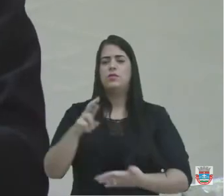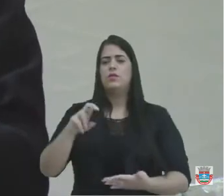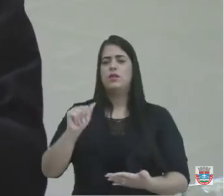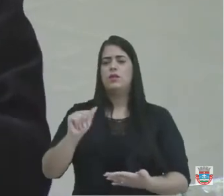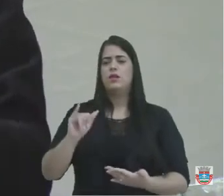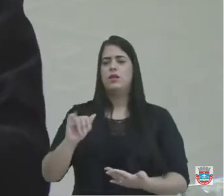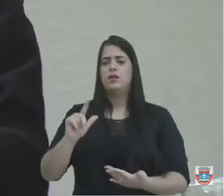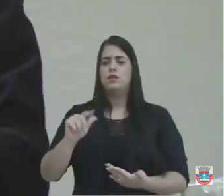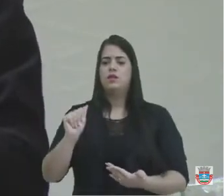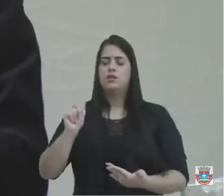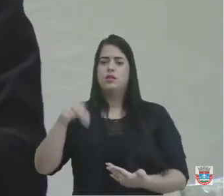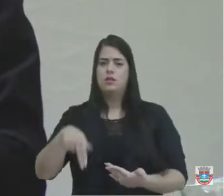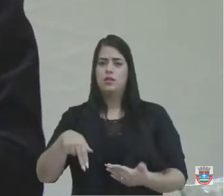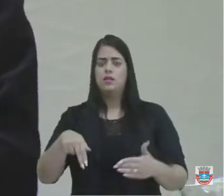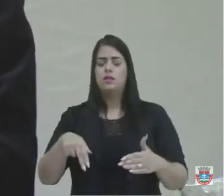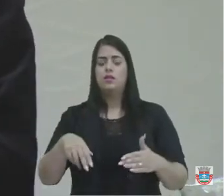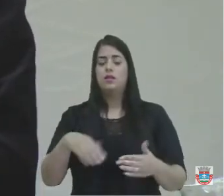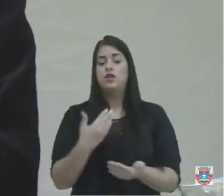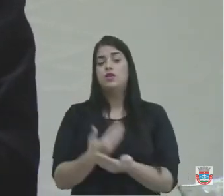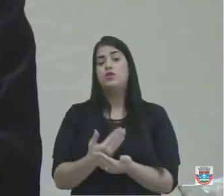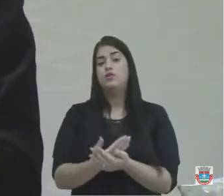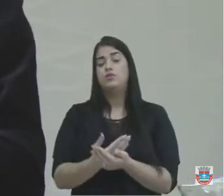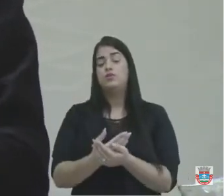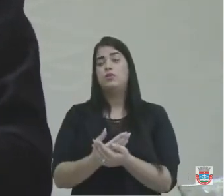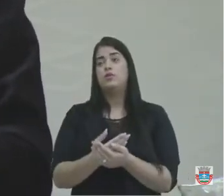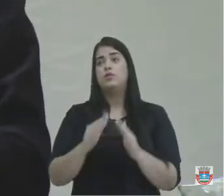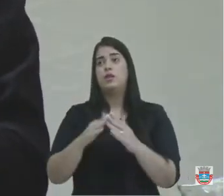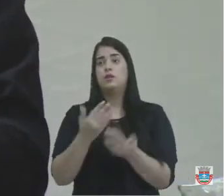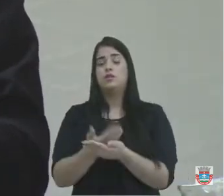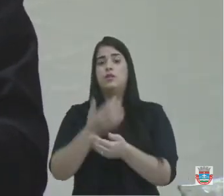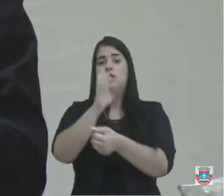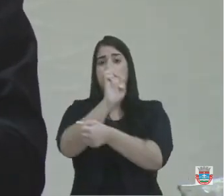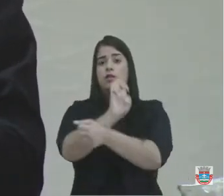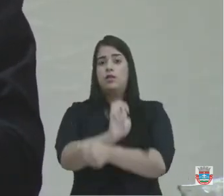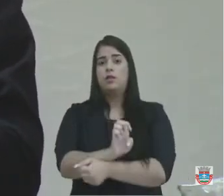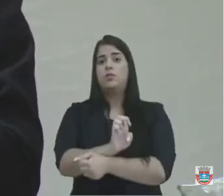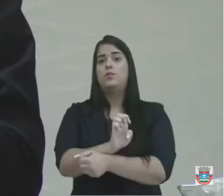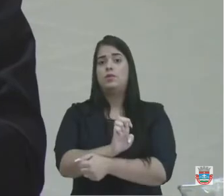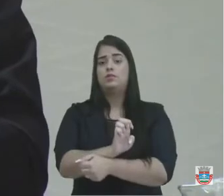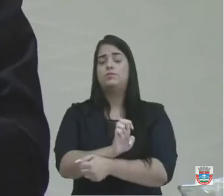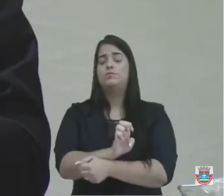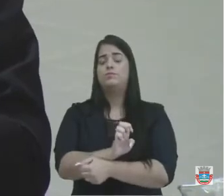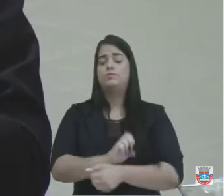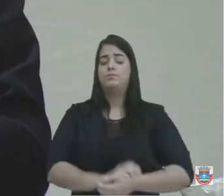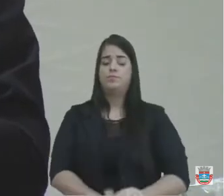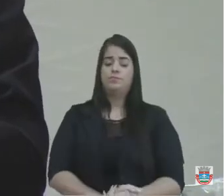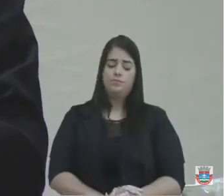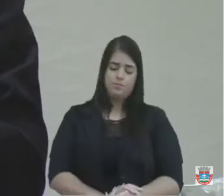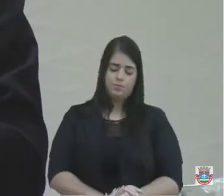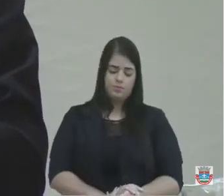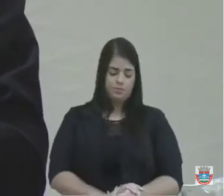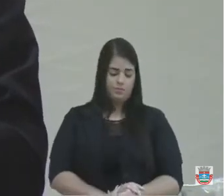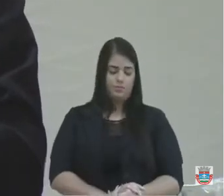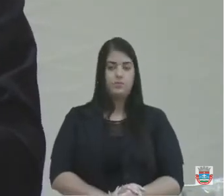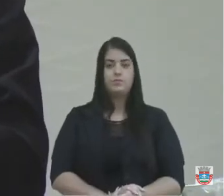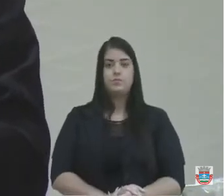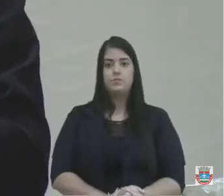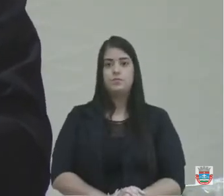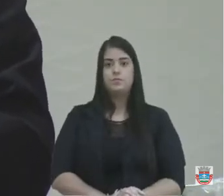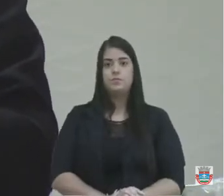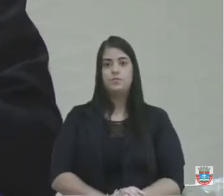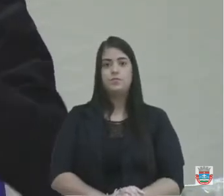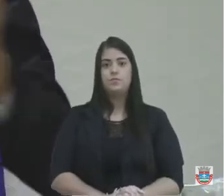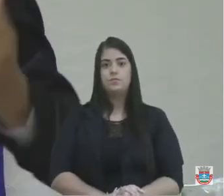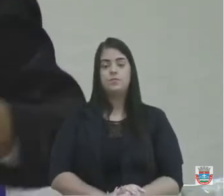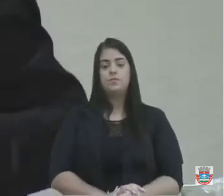Rosa Maciel grandes alunos da escola e muito dedicado cada um dele